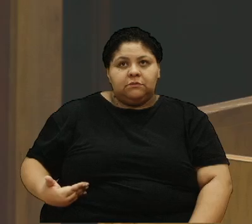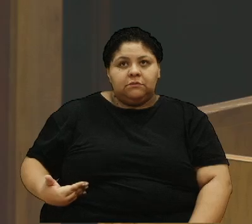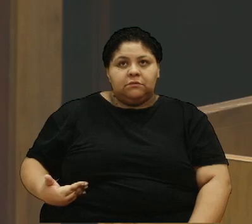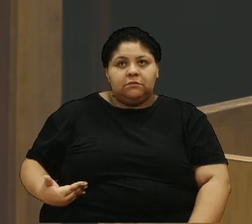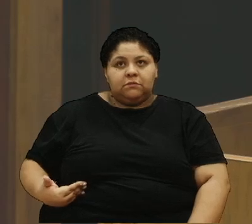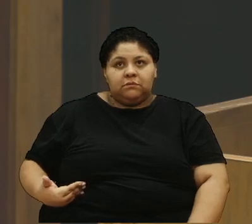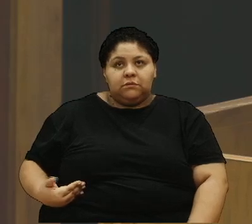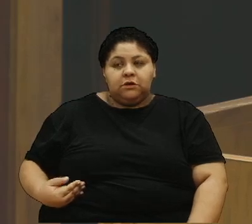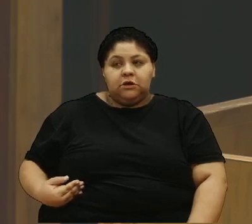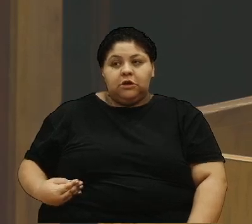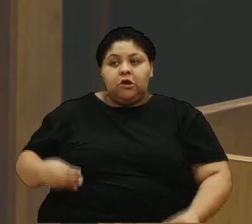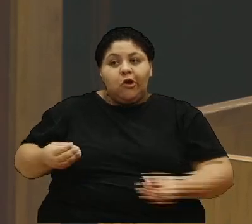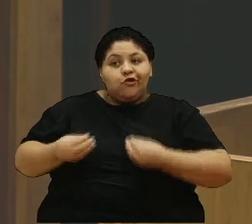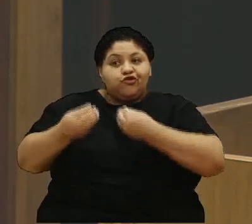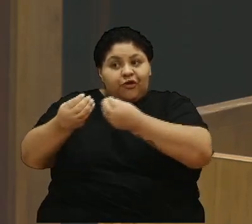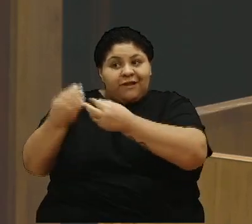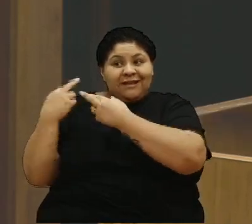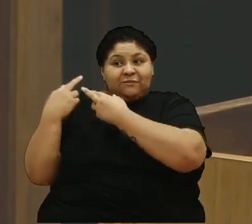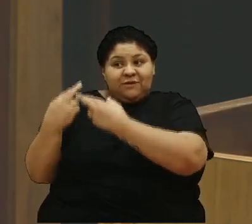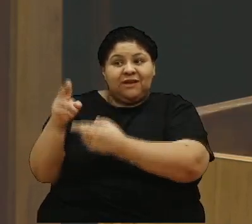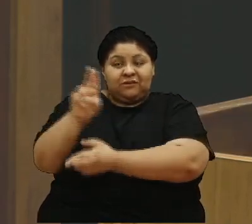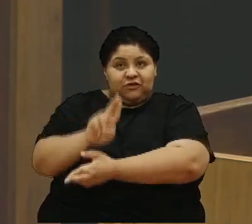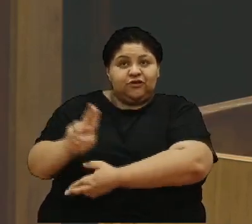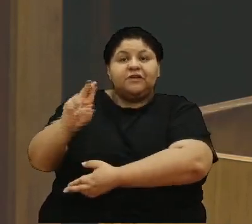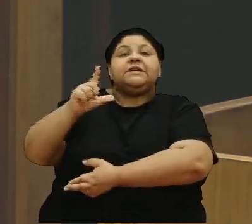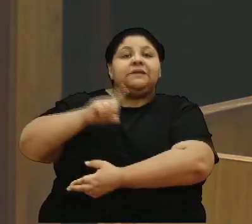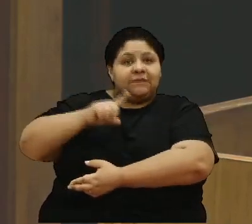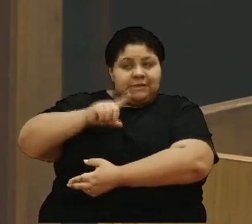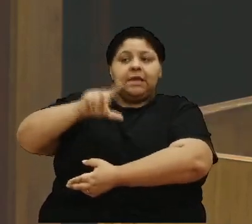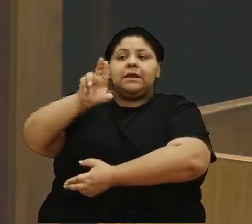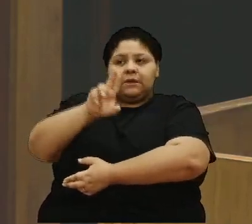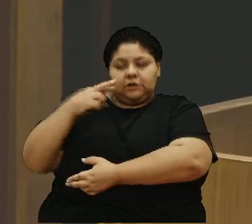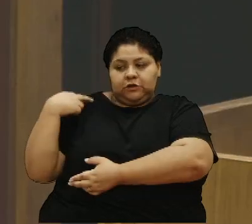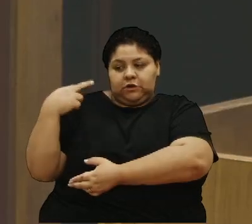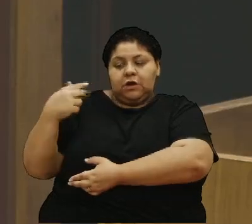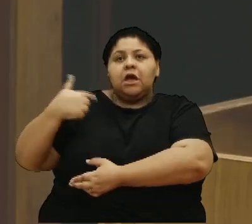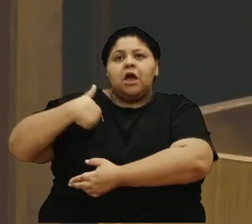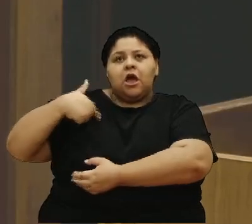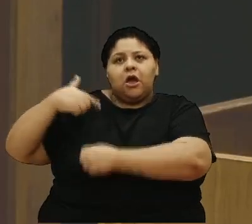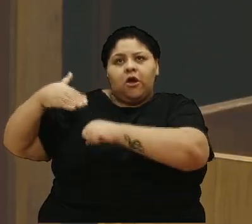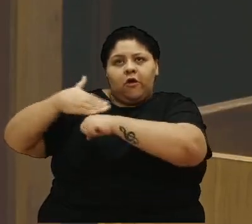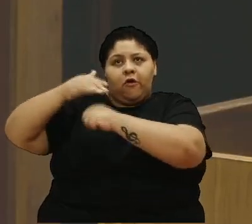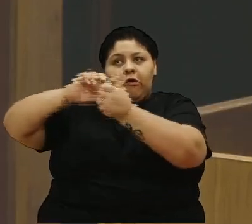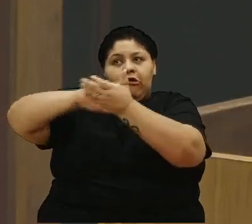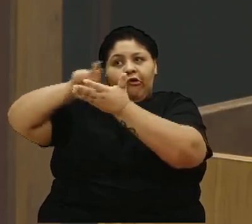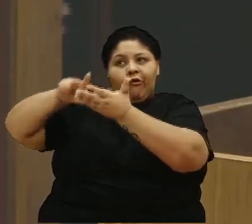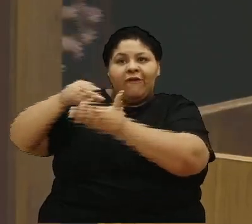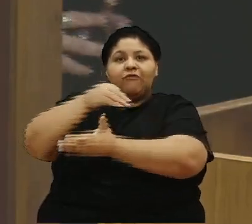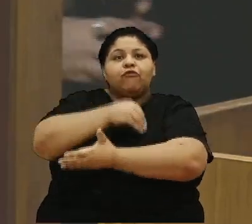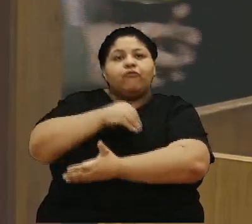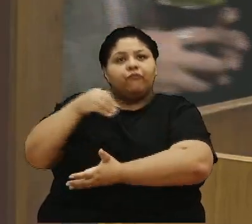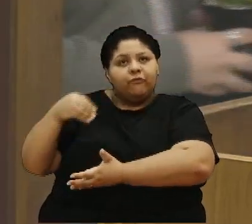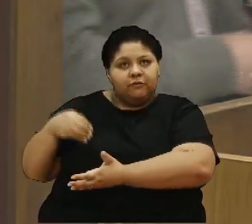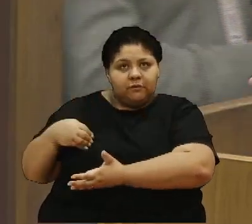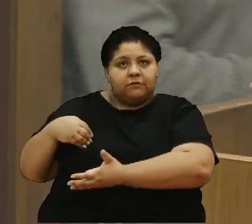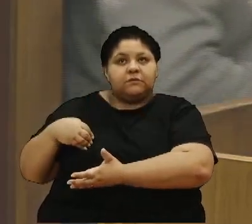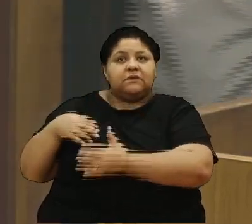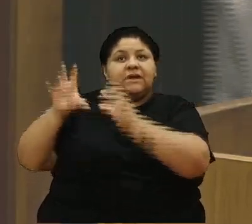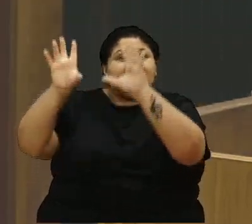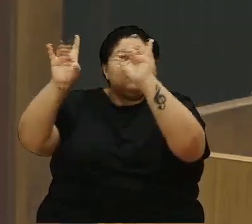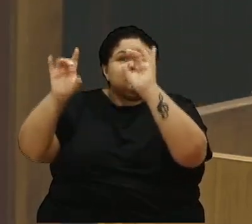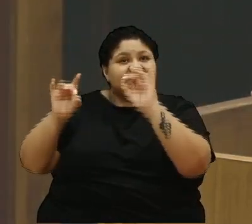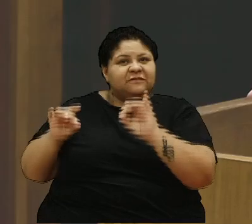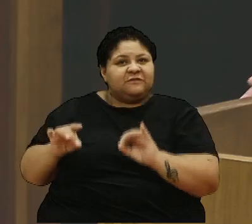atribuindo responsabilidade ao usuário, e os usuários têm responsabilidade. Eu conversava com vários médicos